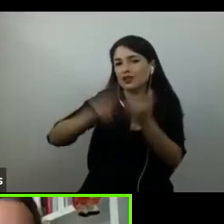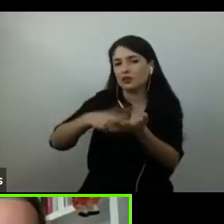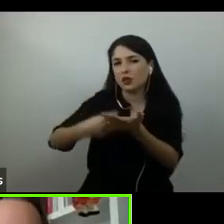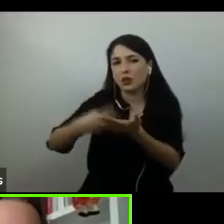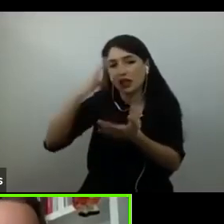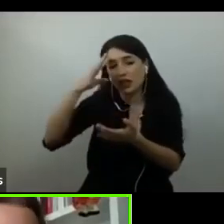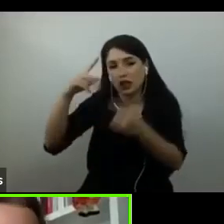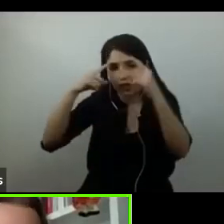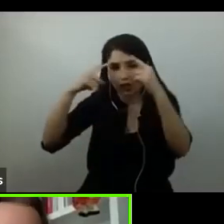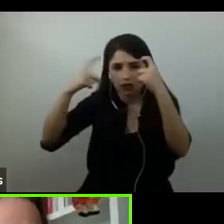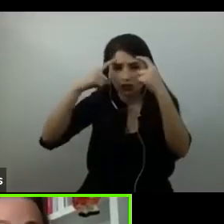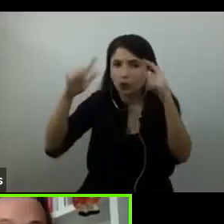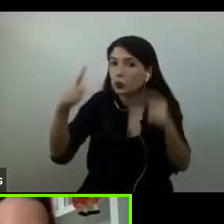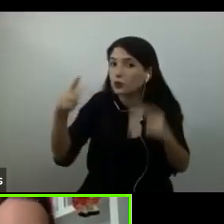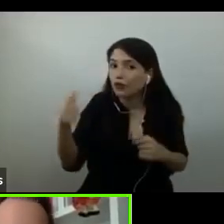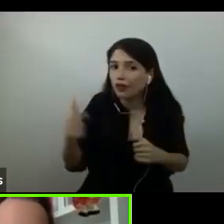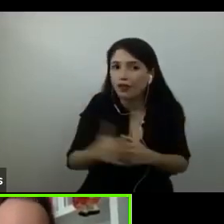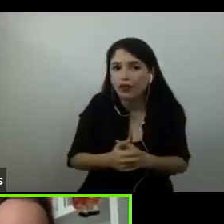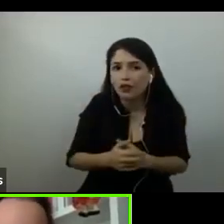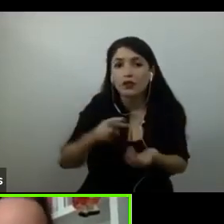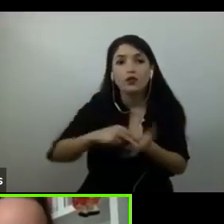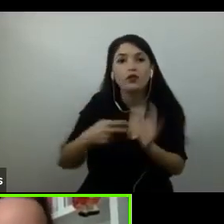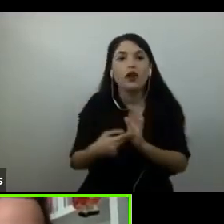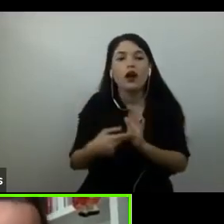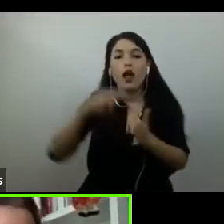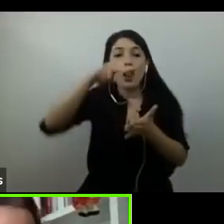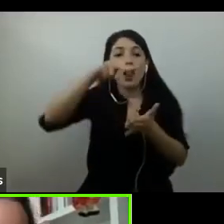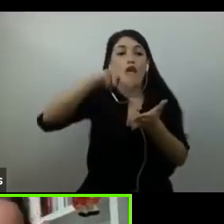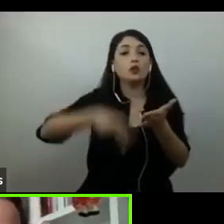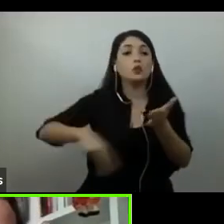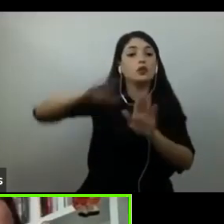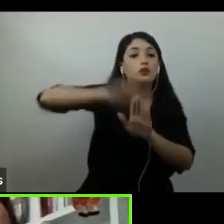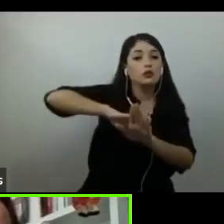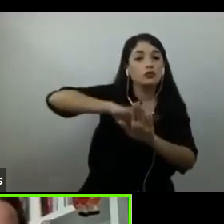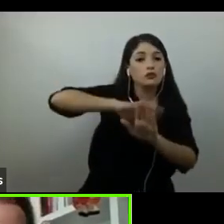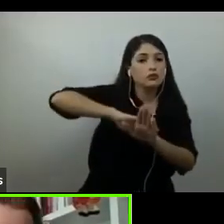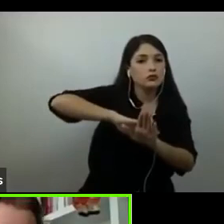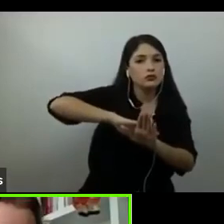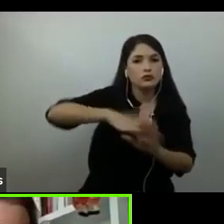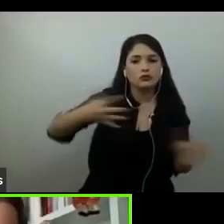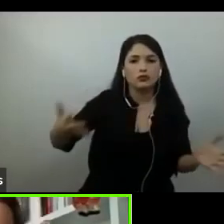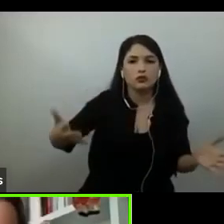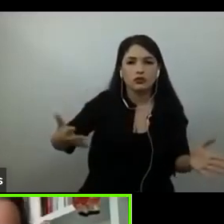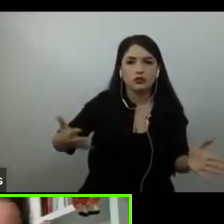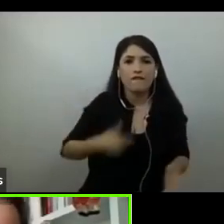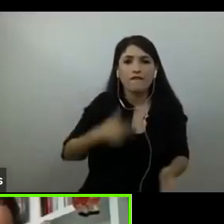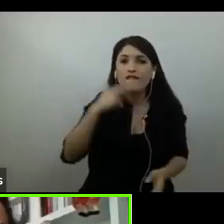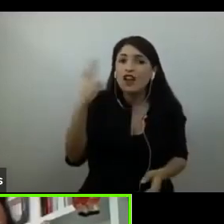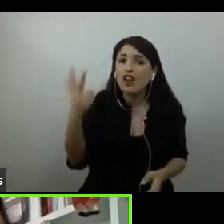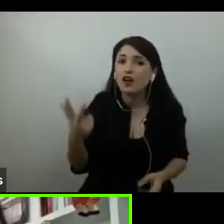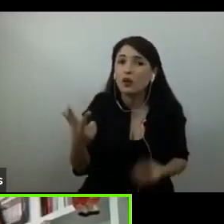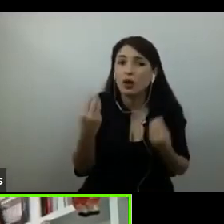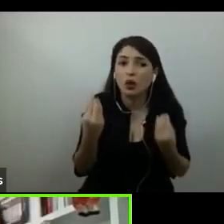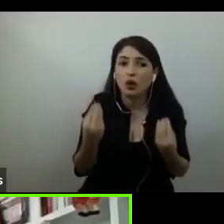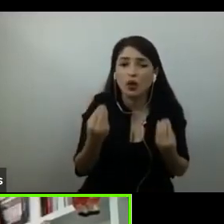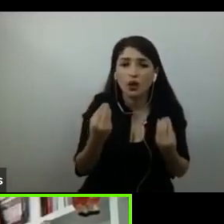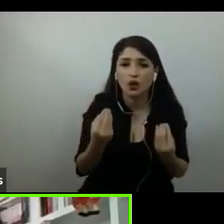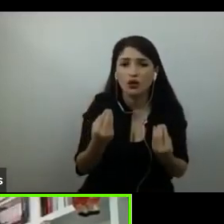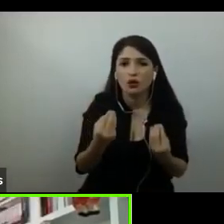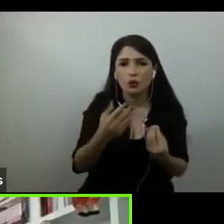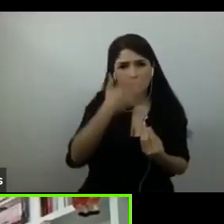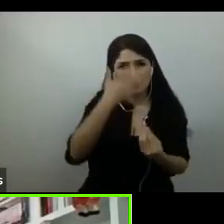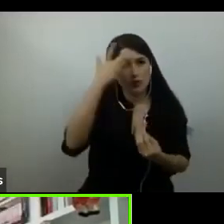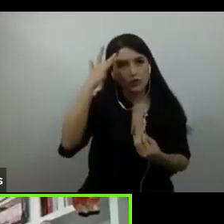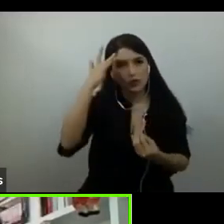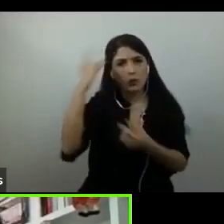olha, não tem interpretação criativa, isso é subleitura. E nós corrigimos, é subleitura. Chega a ser vergonhoso, enfim, que gente, que embora seja